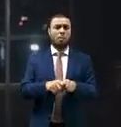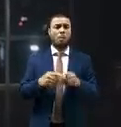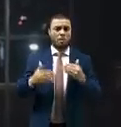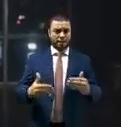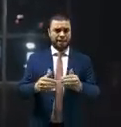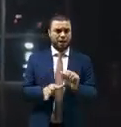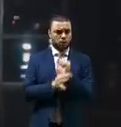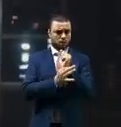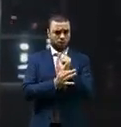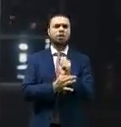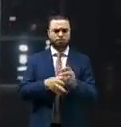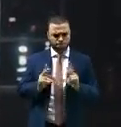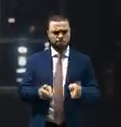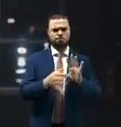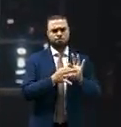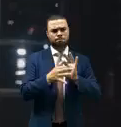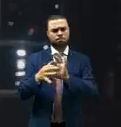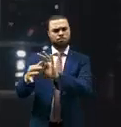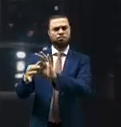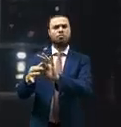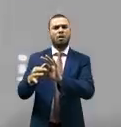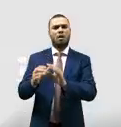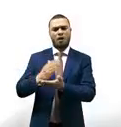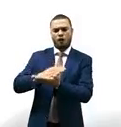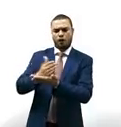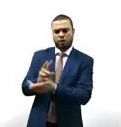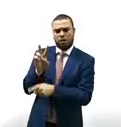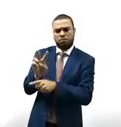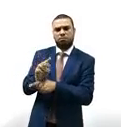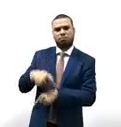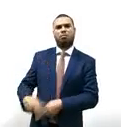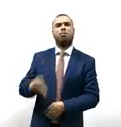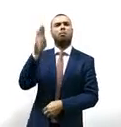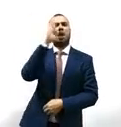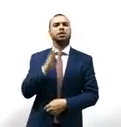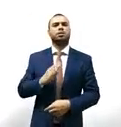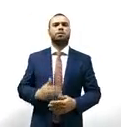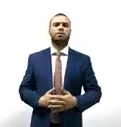esforços para integrar forças e proteger as fronteiras do nosso Brasil.